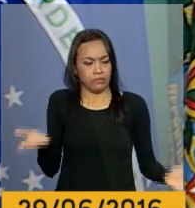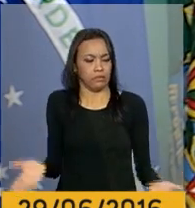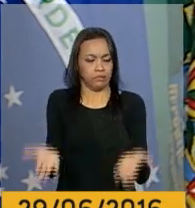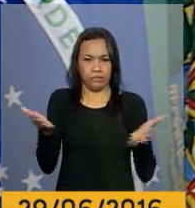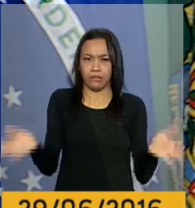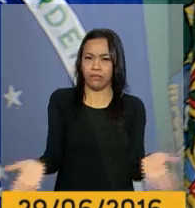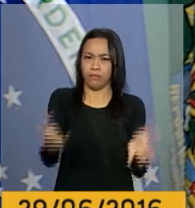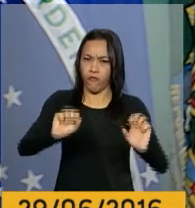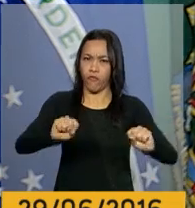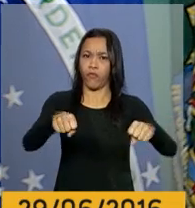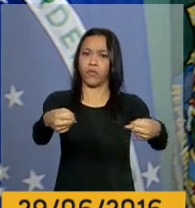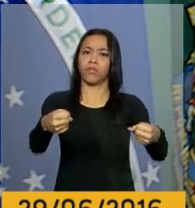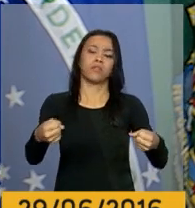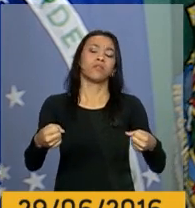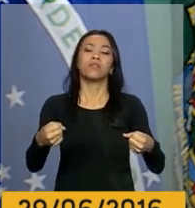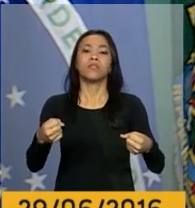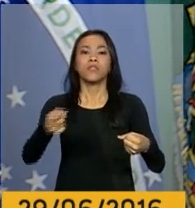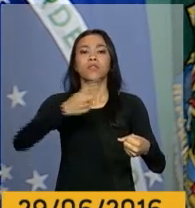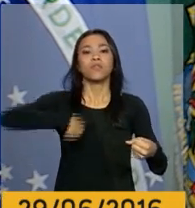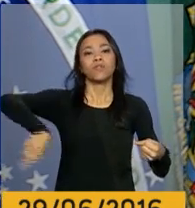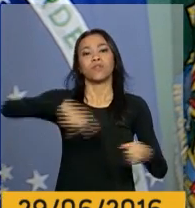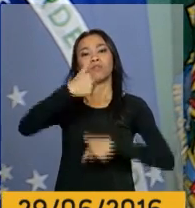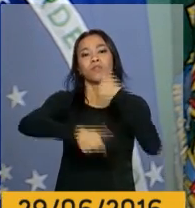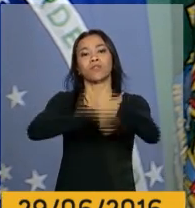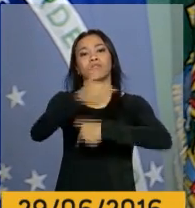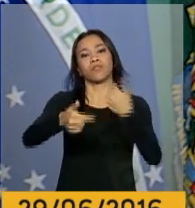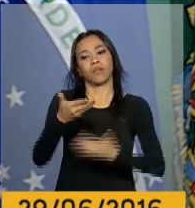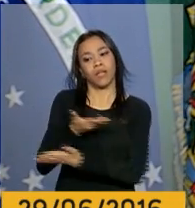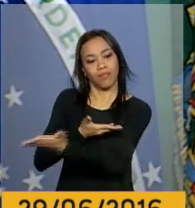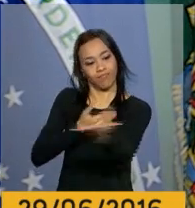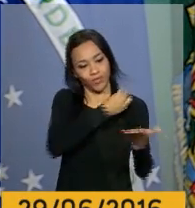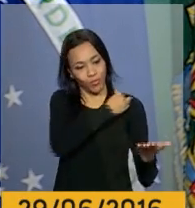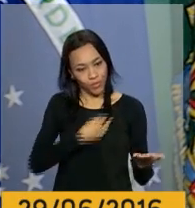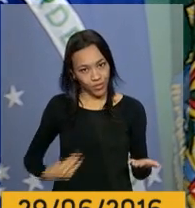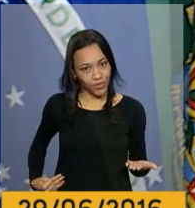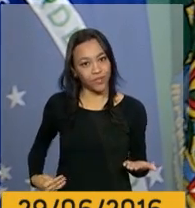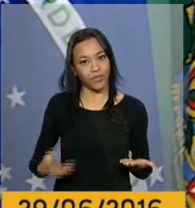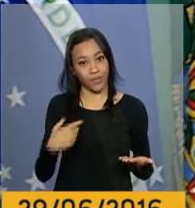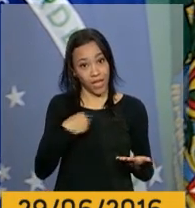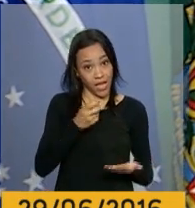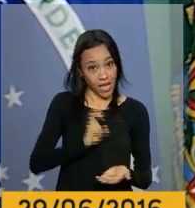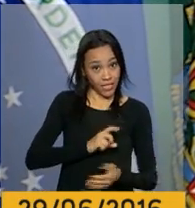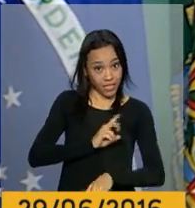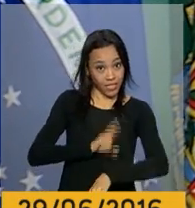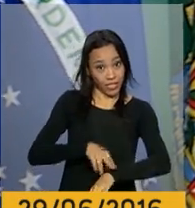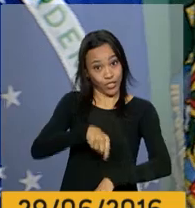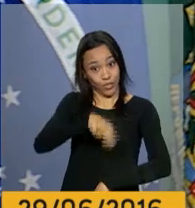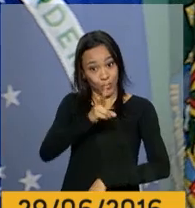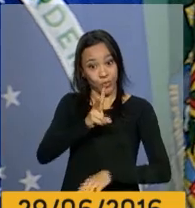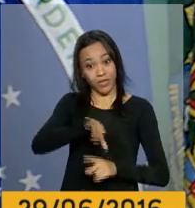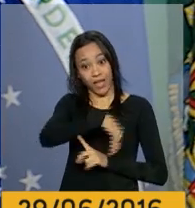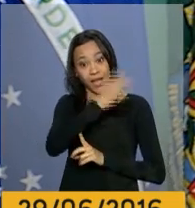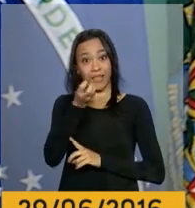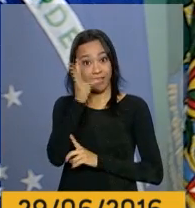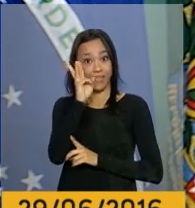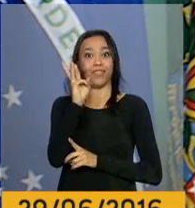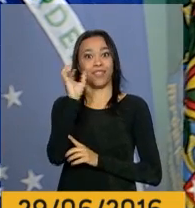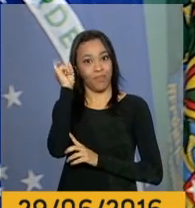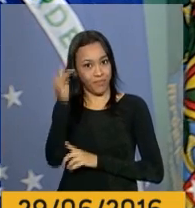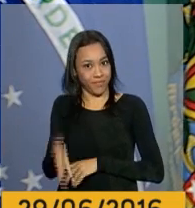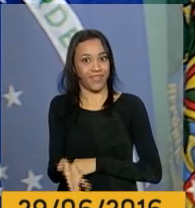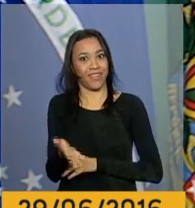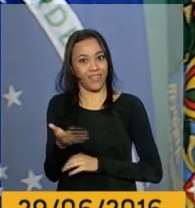engrandece e fortalece os nossos ministros. Só vou pedir que trabalhem, ao invés de 2 até as 3 horas da manhã, porque é bom para o país,